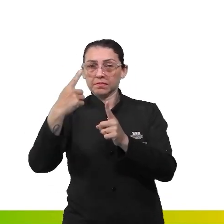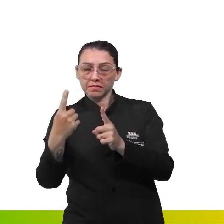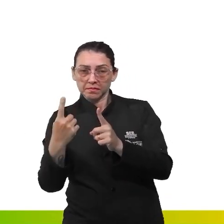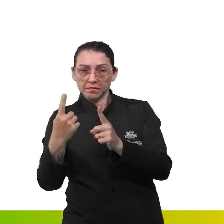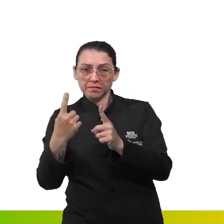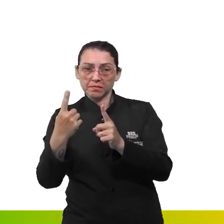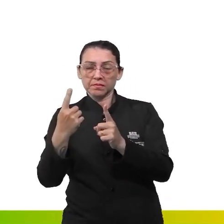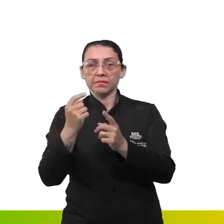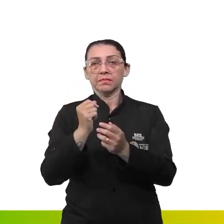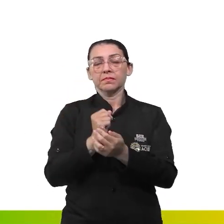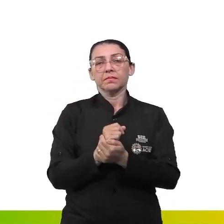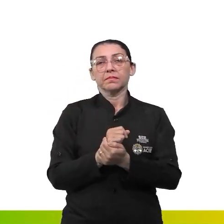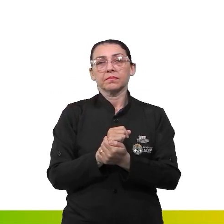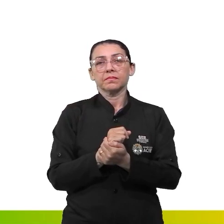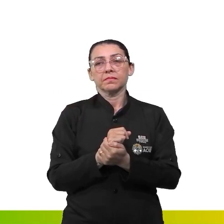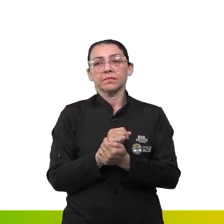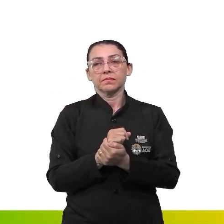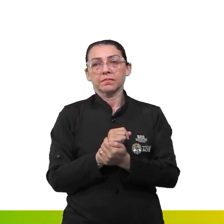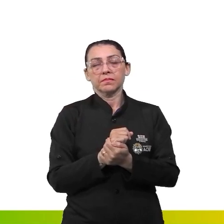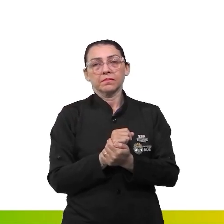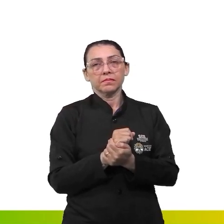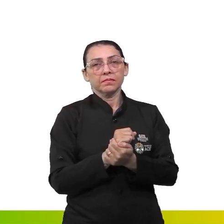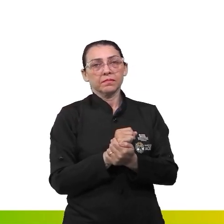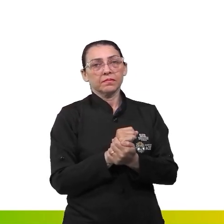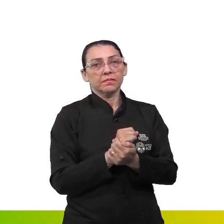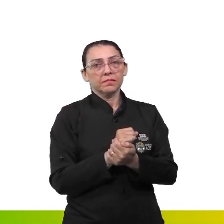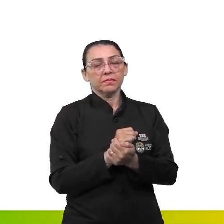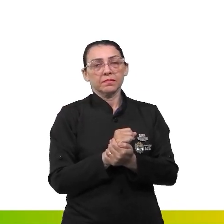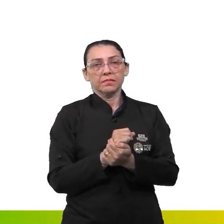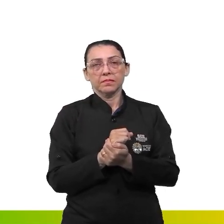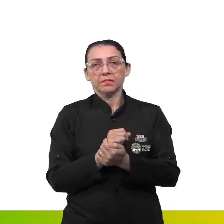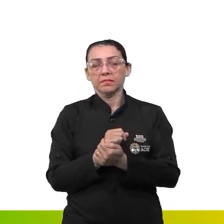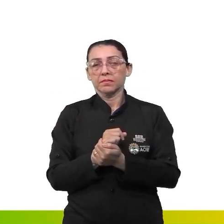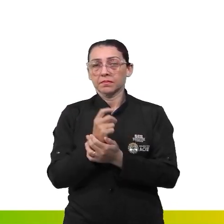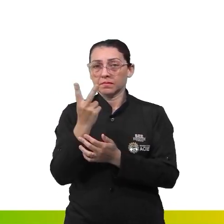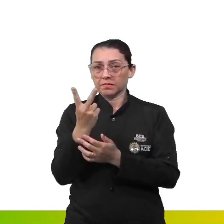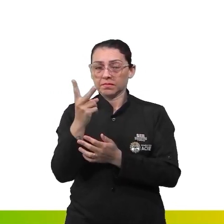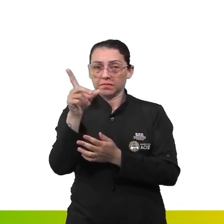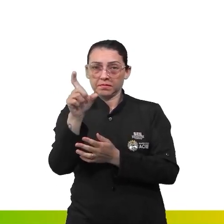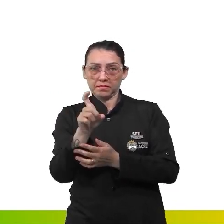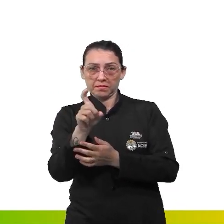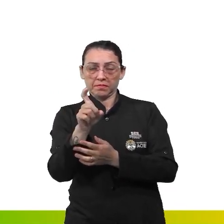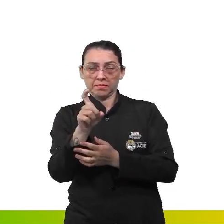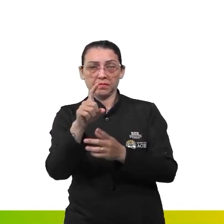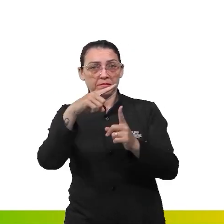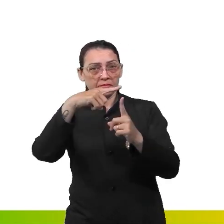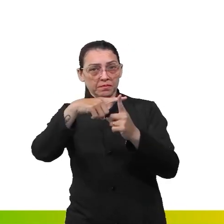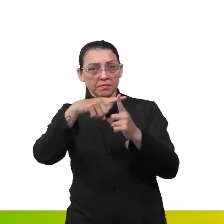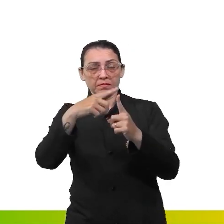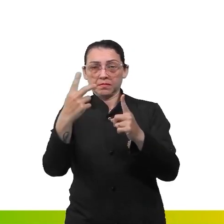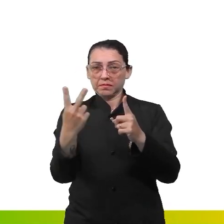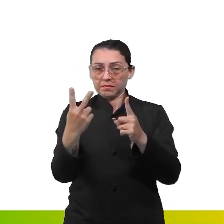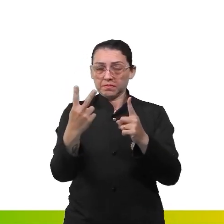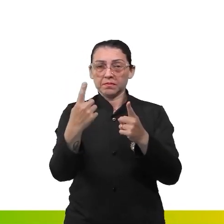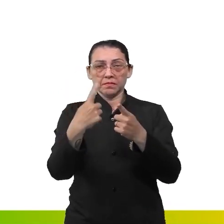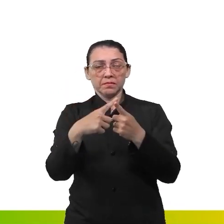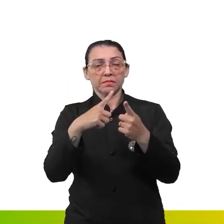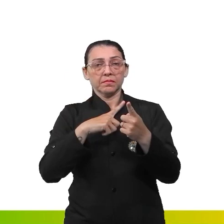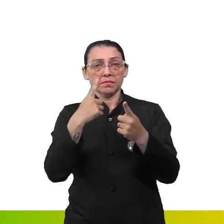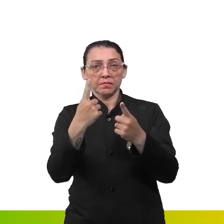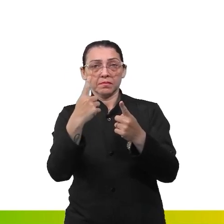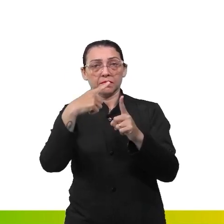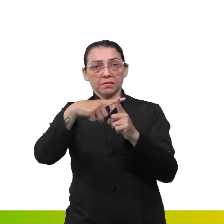aqui. Ok? Deixa eu colocar aqui. Então, isso vai dar 2x mais 2, porque tinha 1